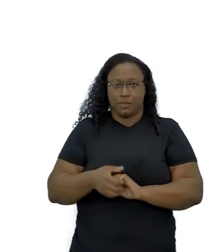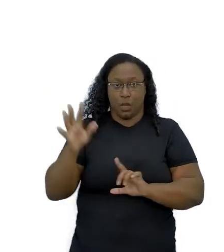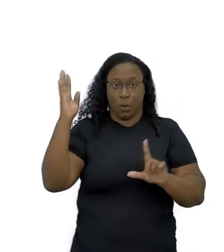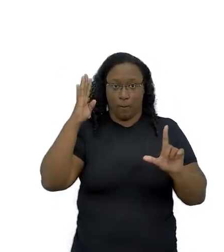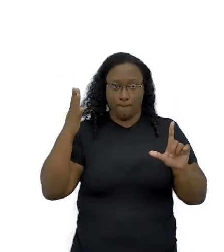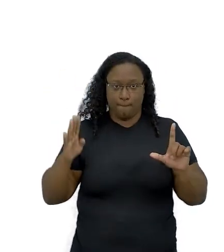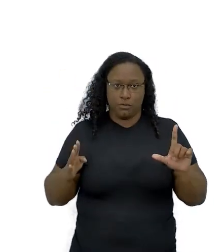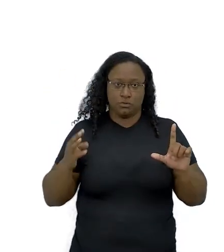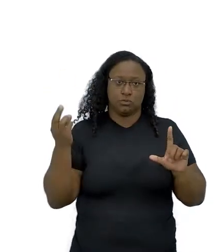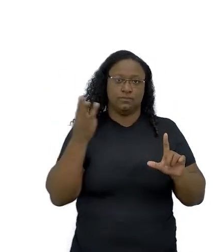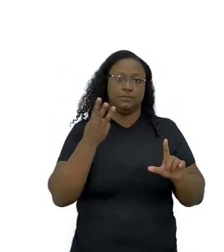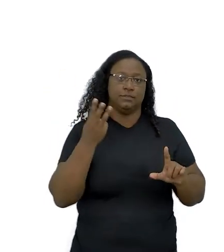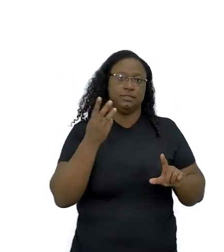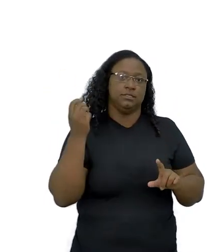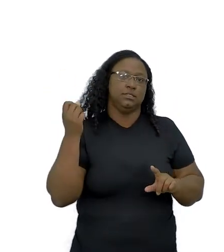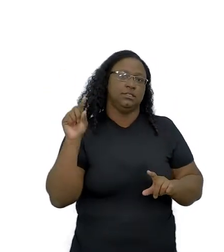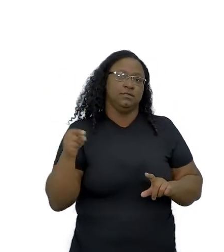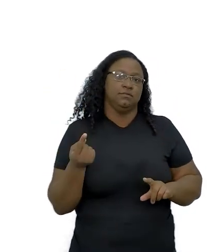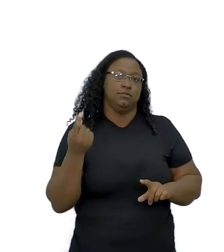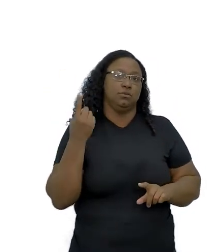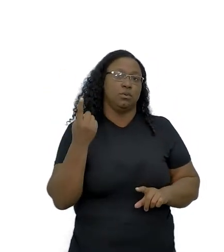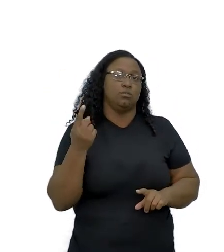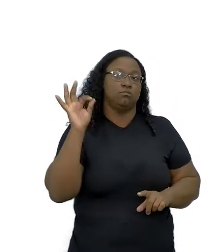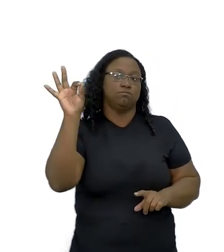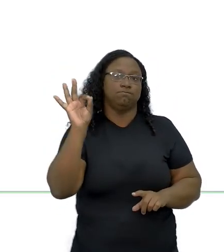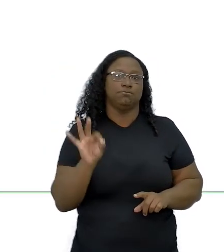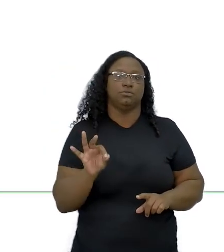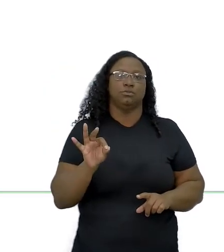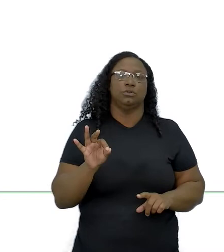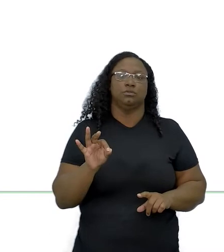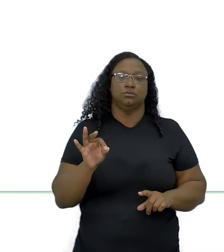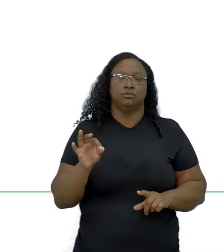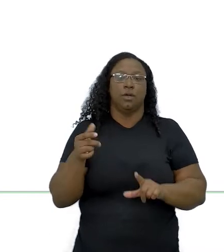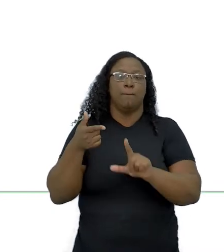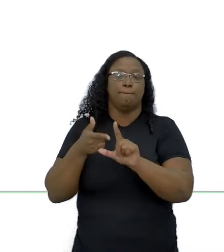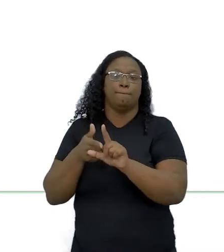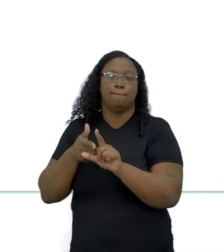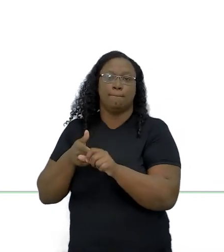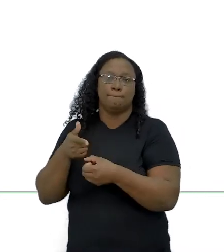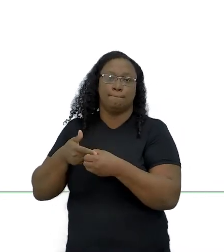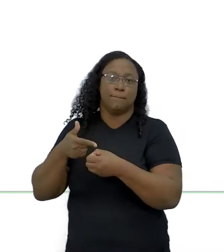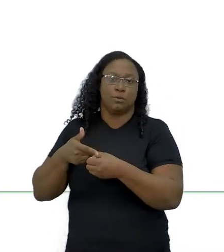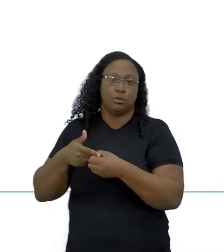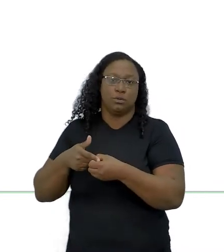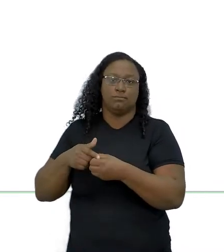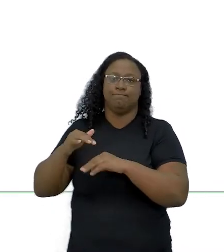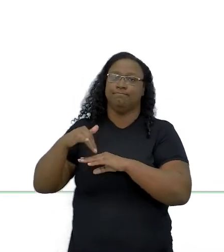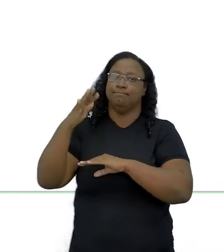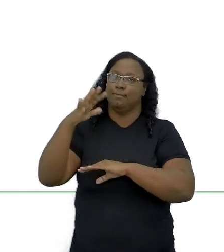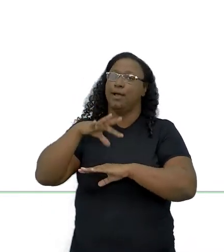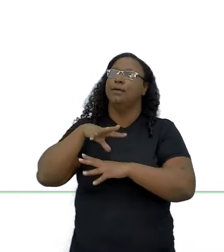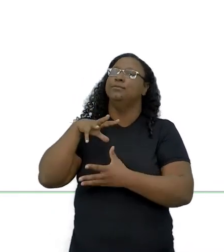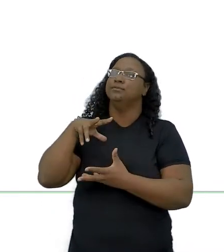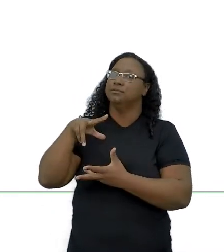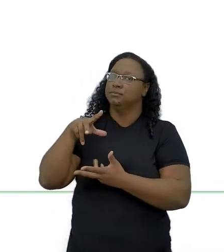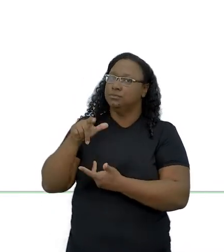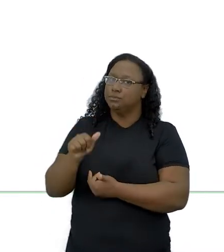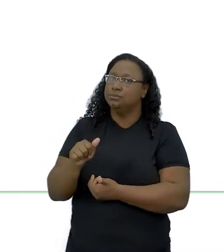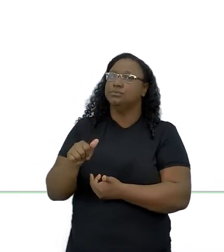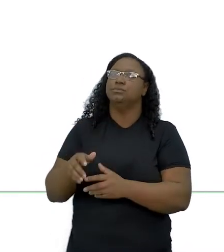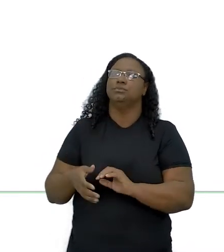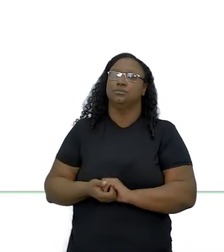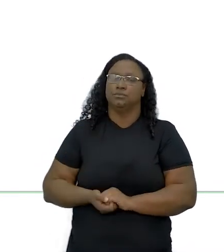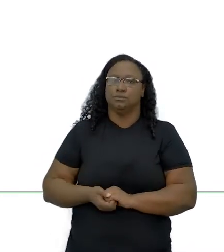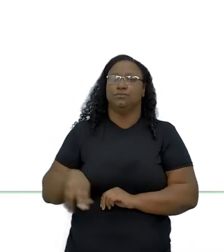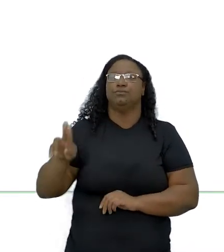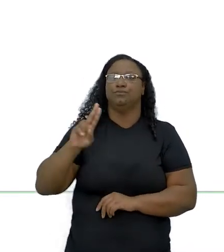usa 33,1% de combustíveis derivados do petróleo. É mais do que o mundo, comparando com o mundo, ó, usa mais